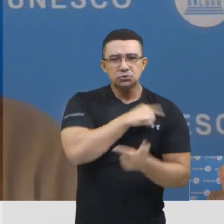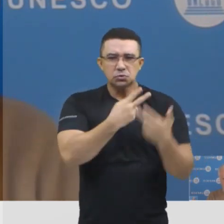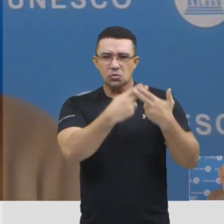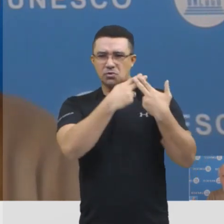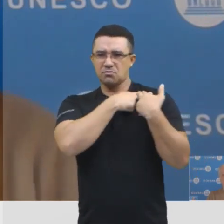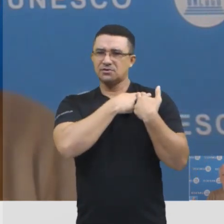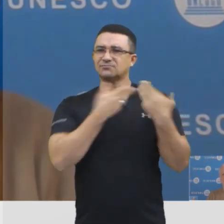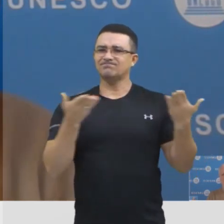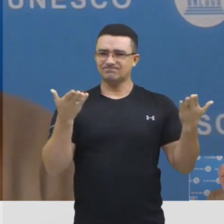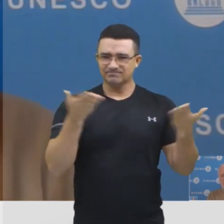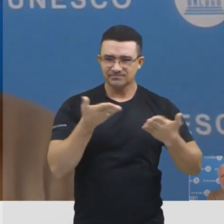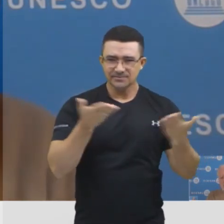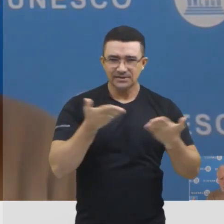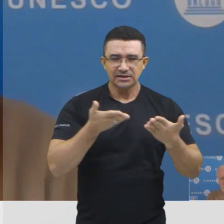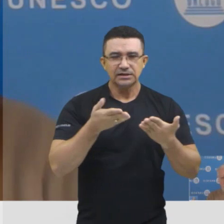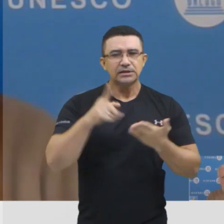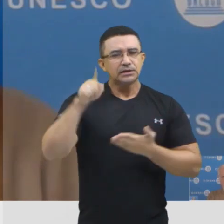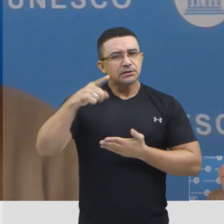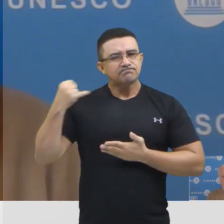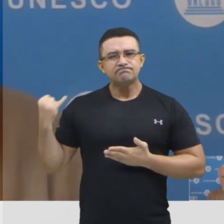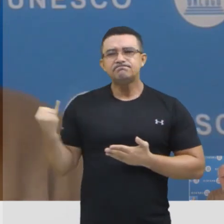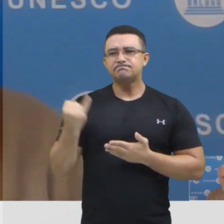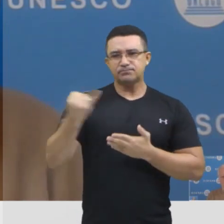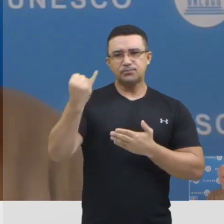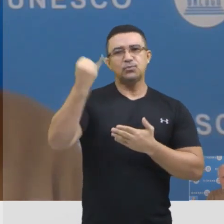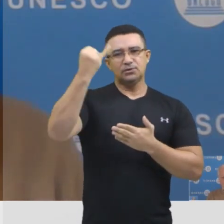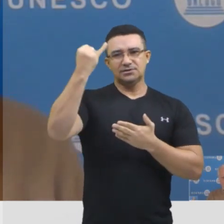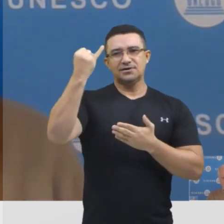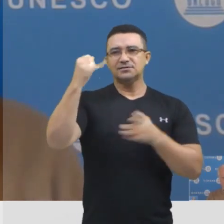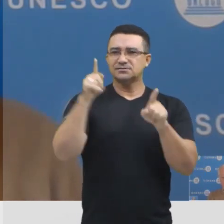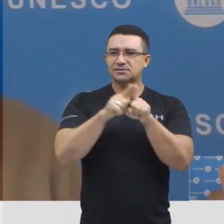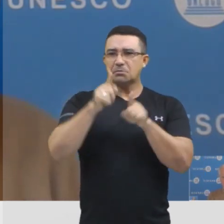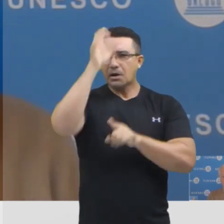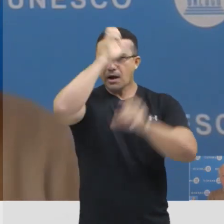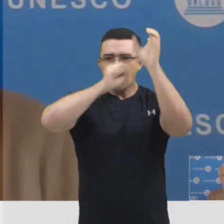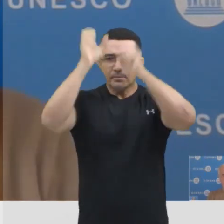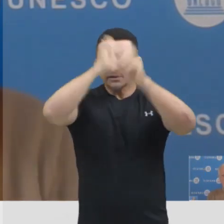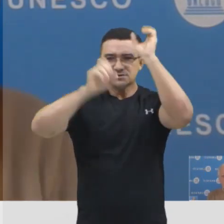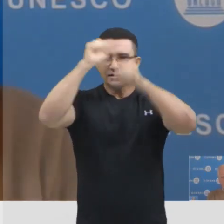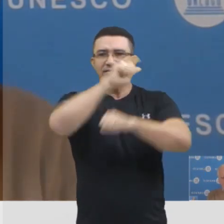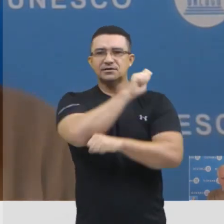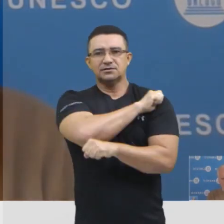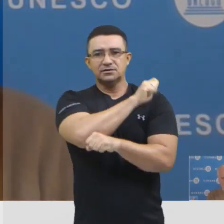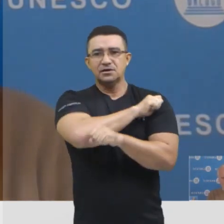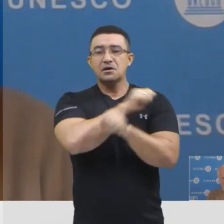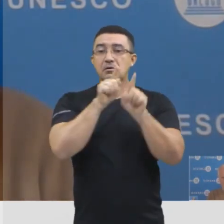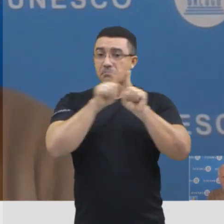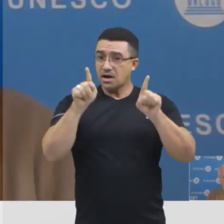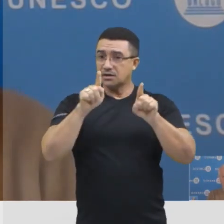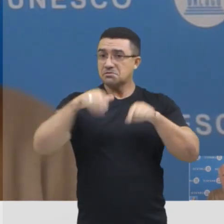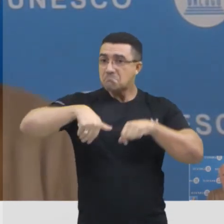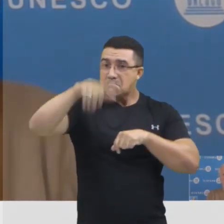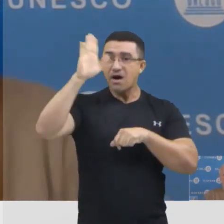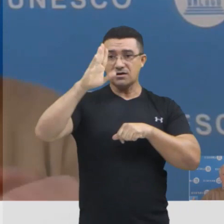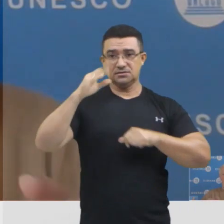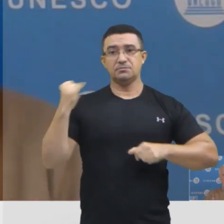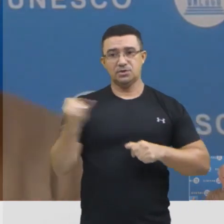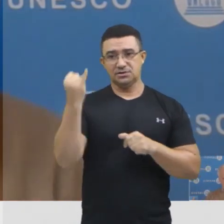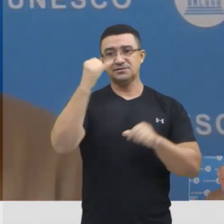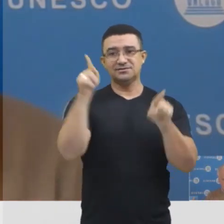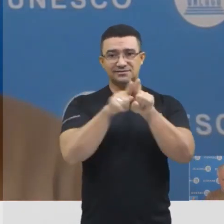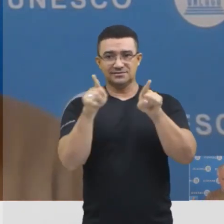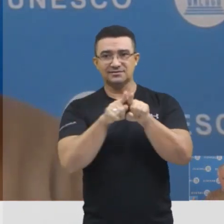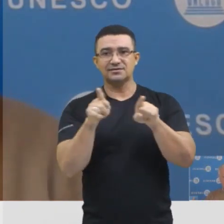nesta altura é muito importante para as aprendizagens dos alunos, mas é muito importante também do ponto de